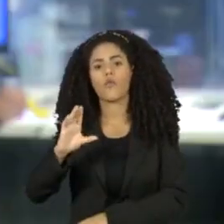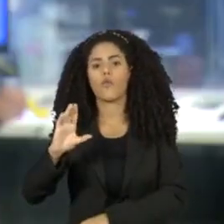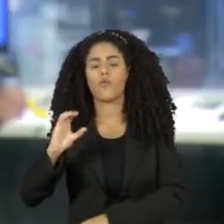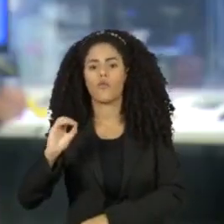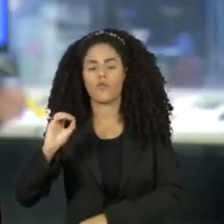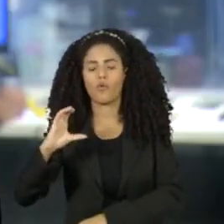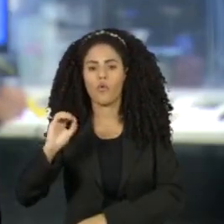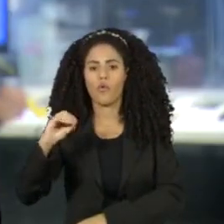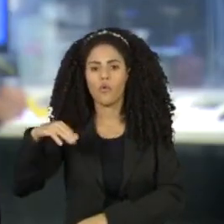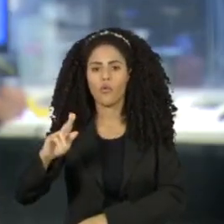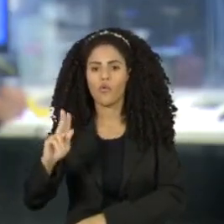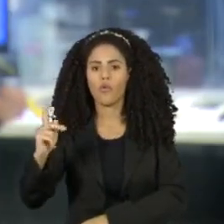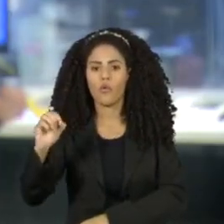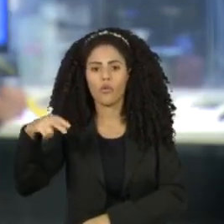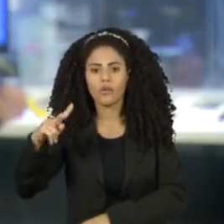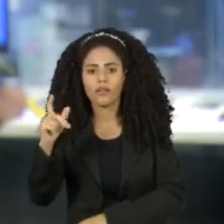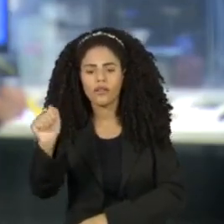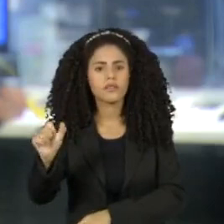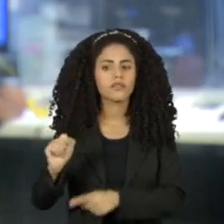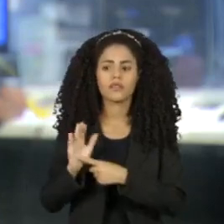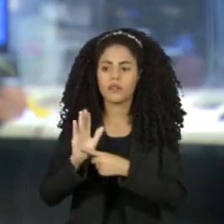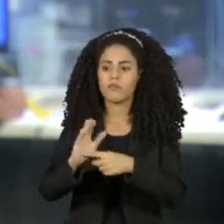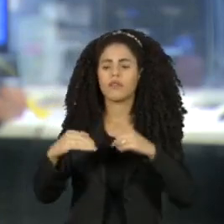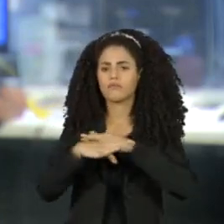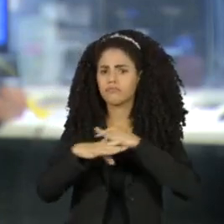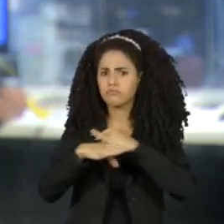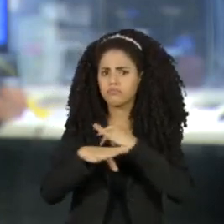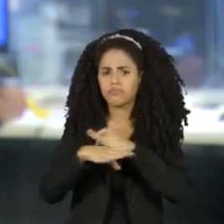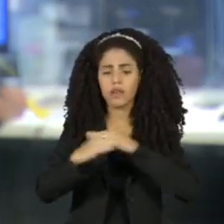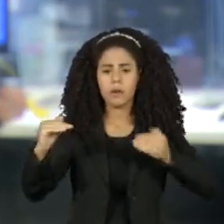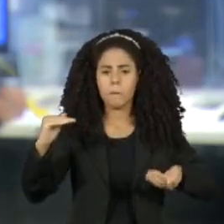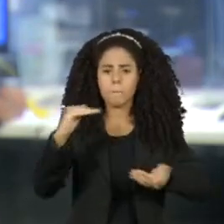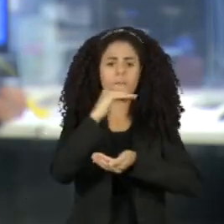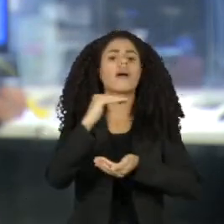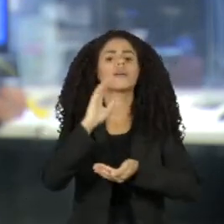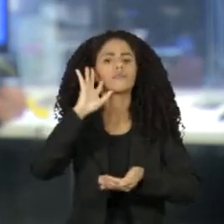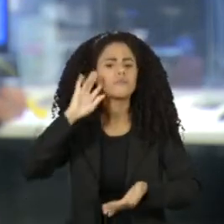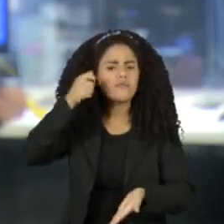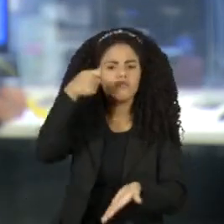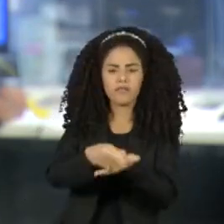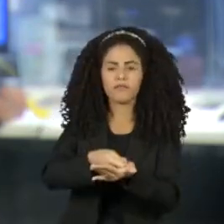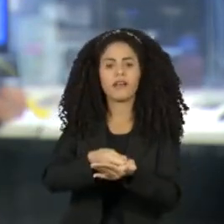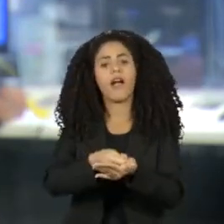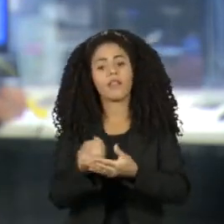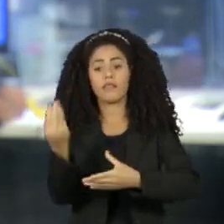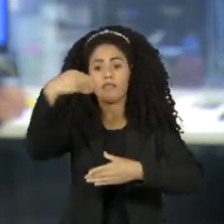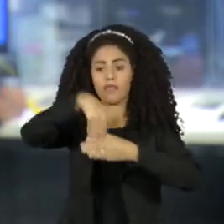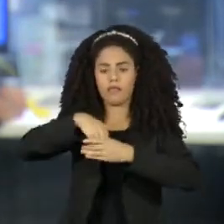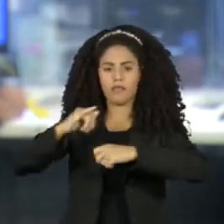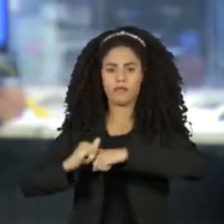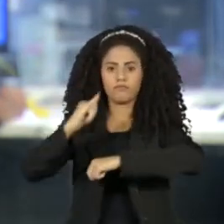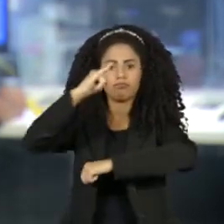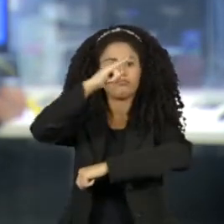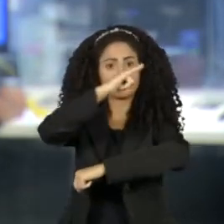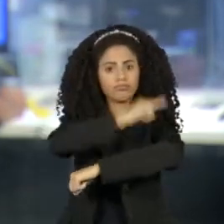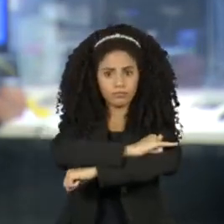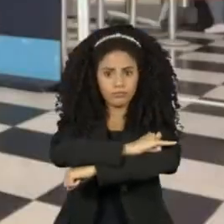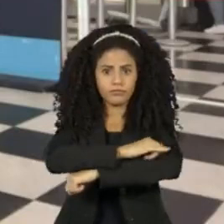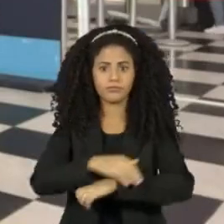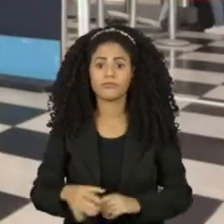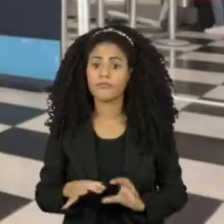Paulo. Outra novidade é que a Anvisa derrubou a obrigatoriedade do uso de máscaras em áreas internas dos aviões e dos